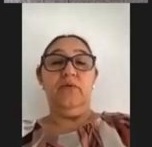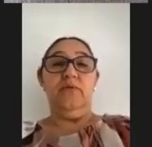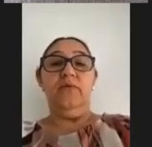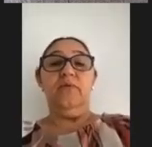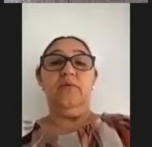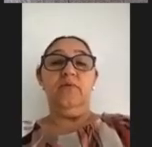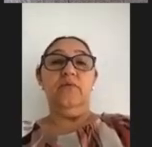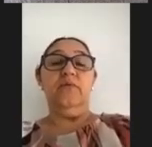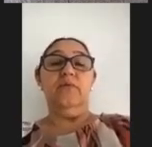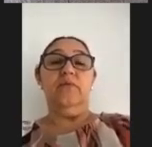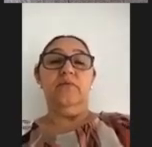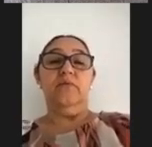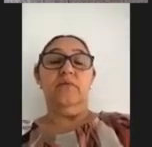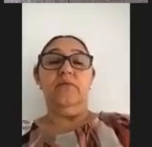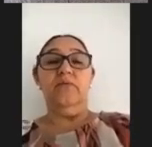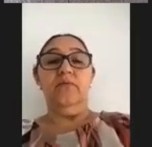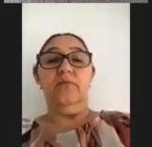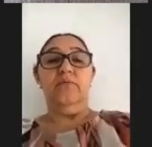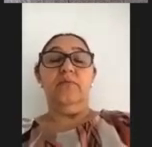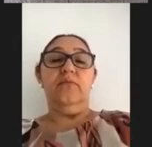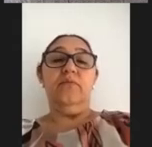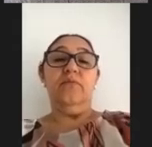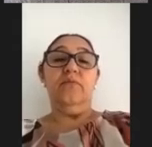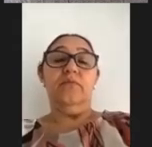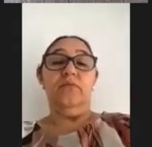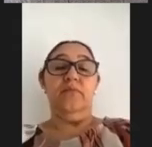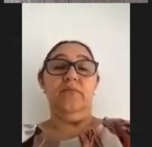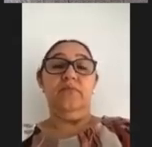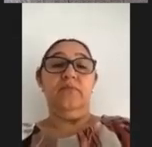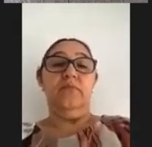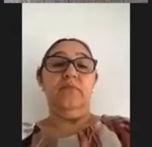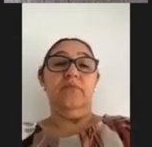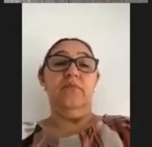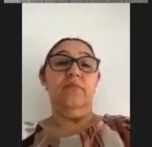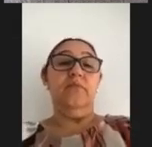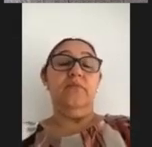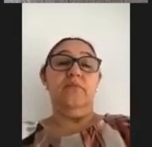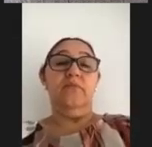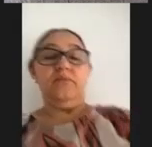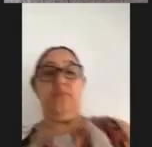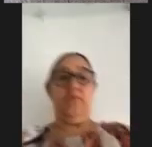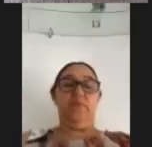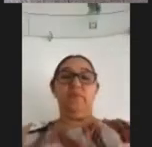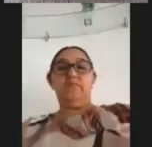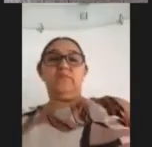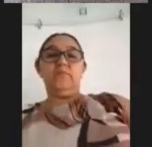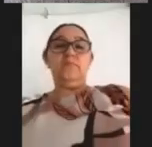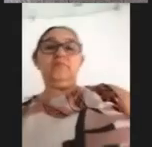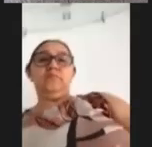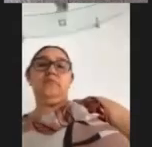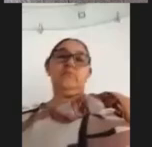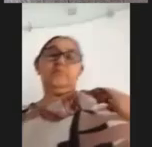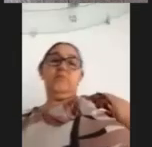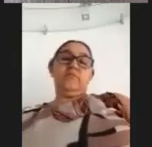que já vai uma massagenzinha ali no procedimento, mas não era nada específico, cara, dor específica. Aí eu conversando com ele e